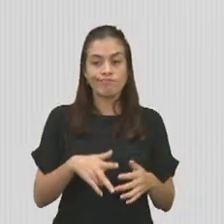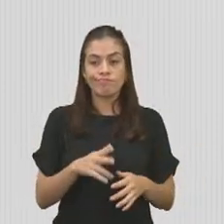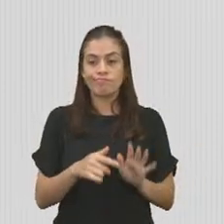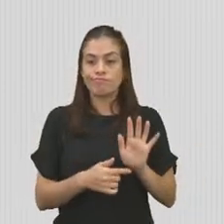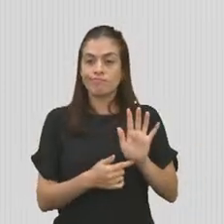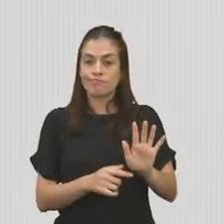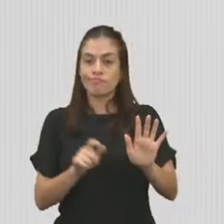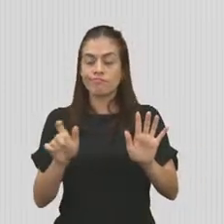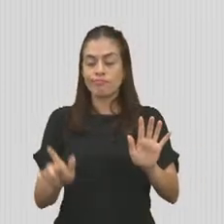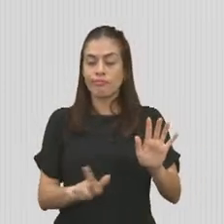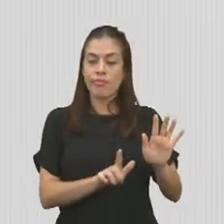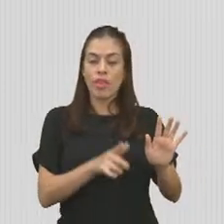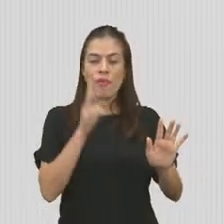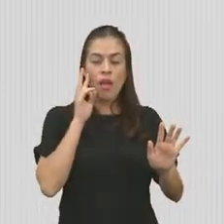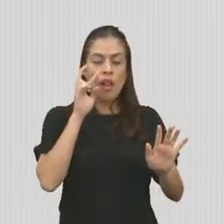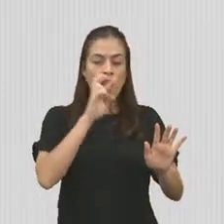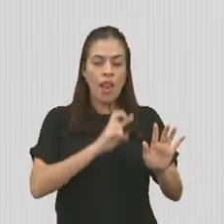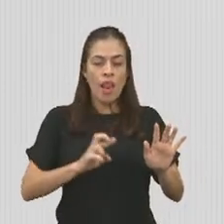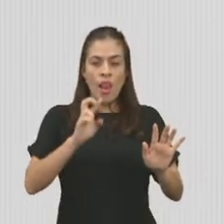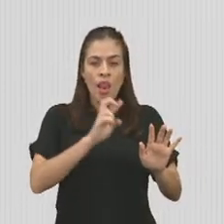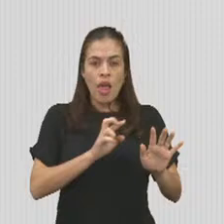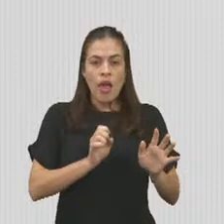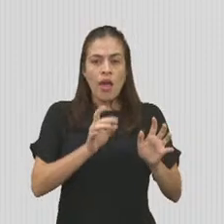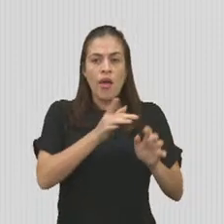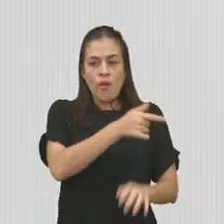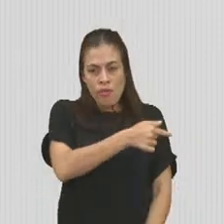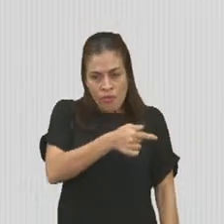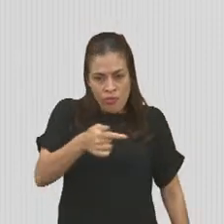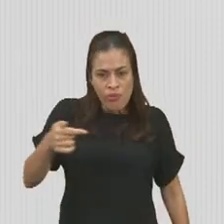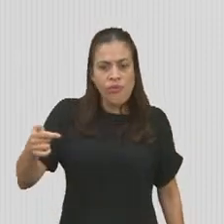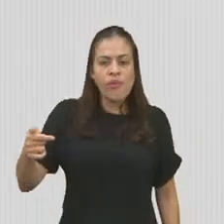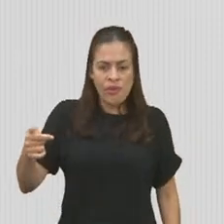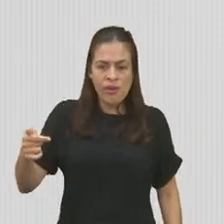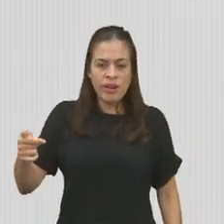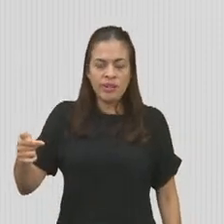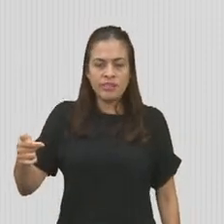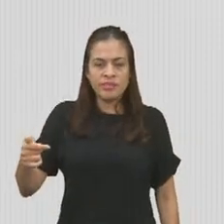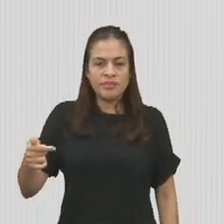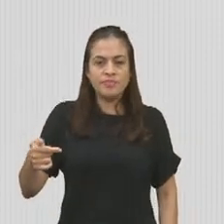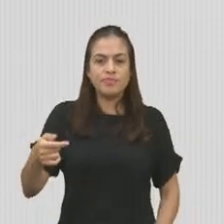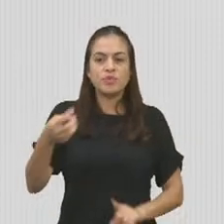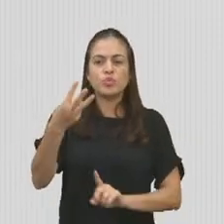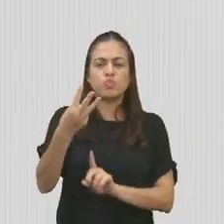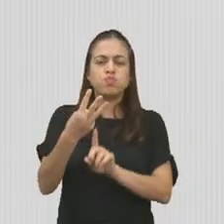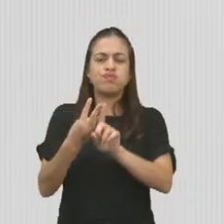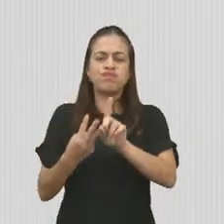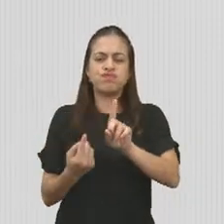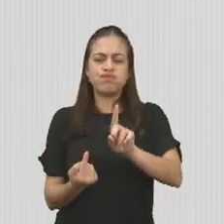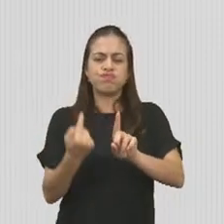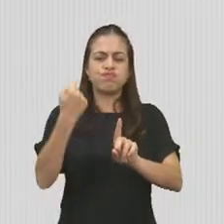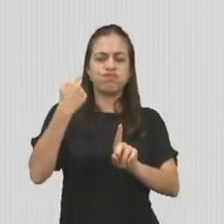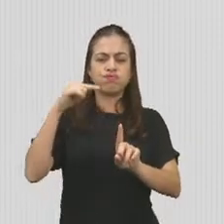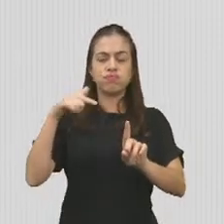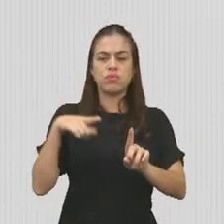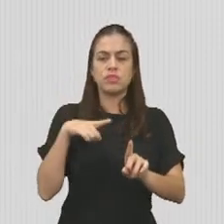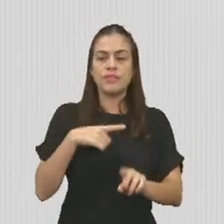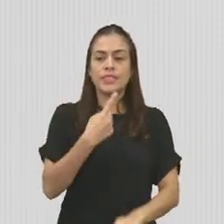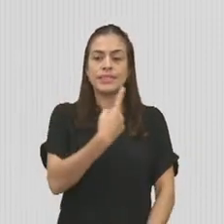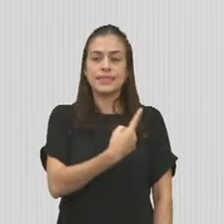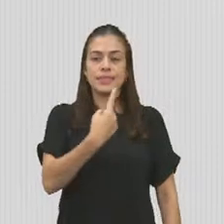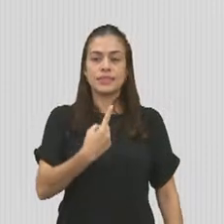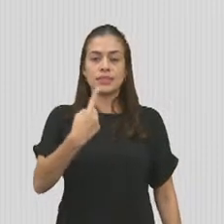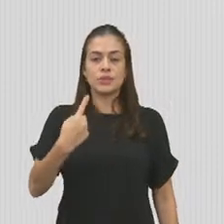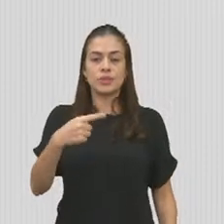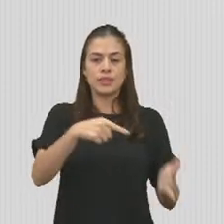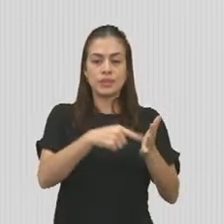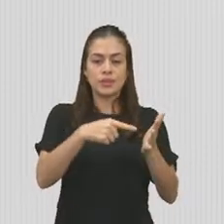a gente deixa de analisar só a semana e a gente analisa nos últimos 3 meses, a gente recebeu 111 denúncias